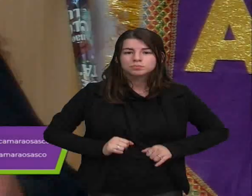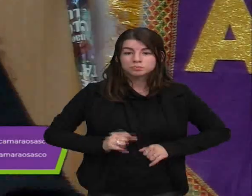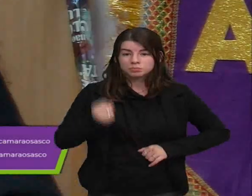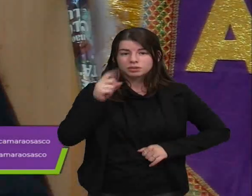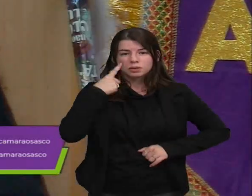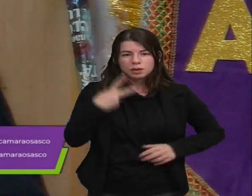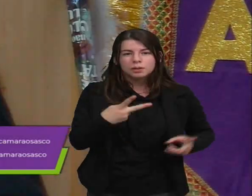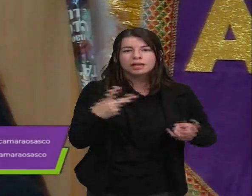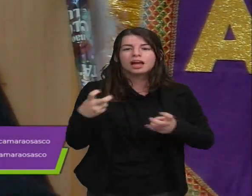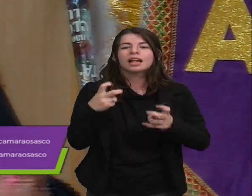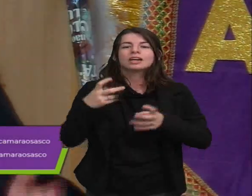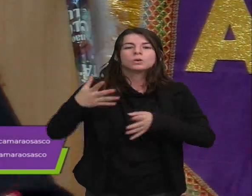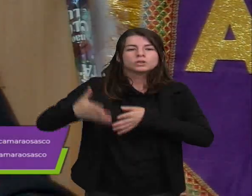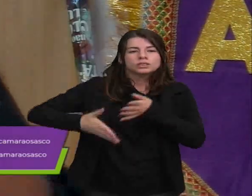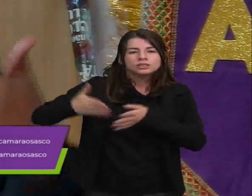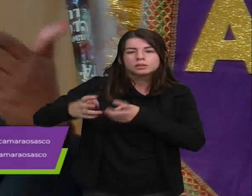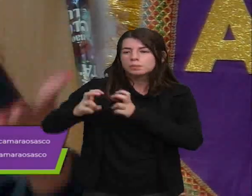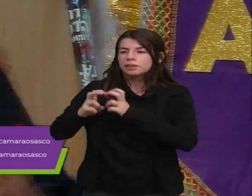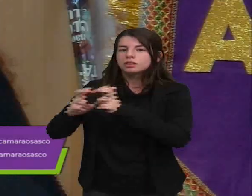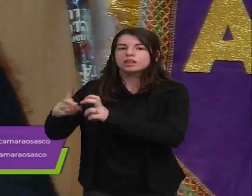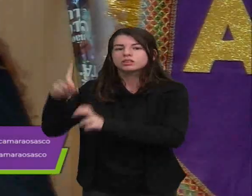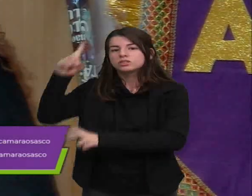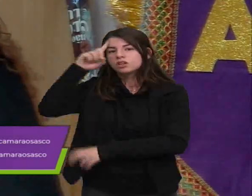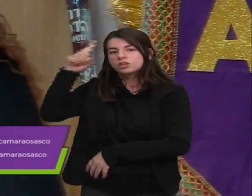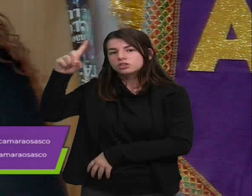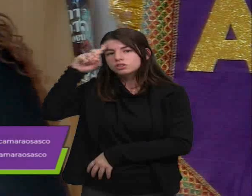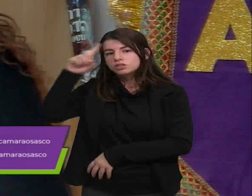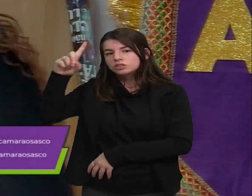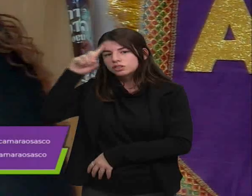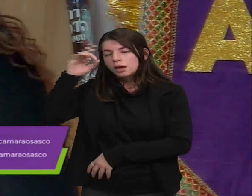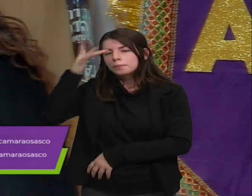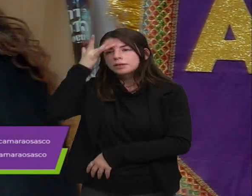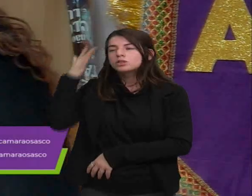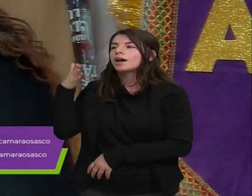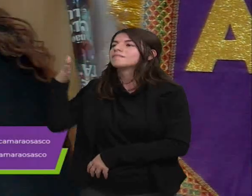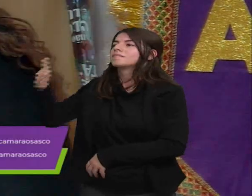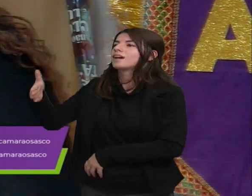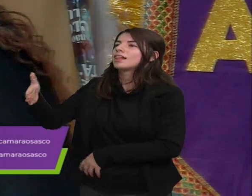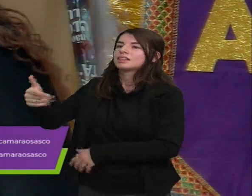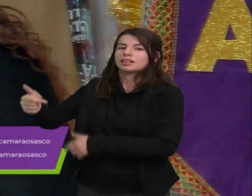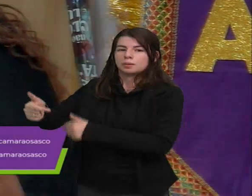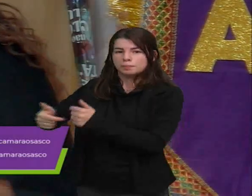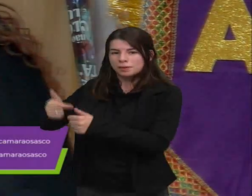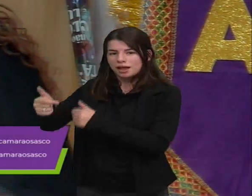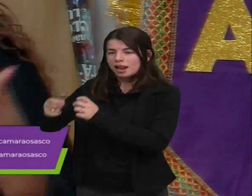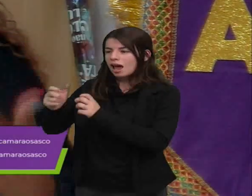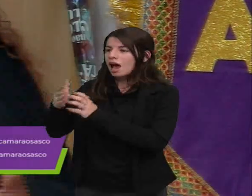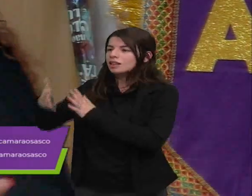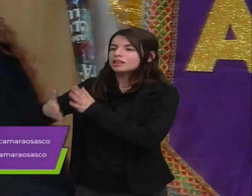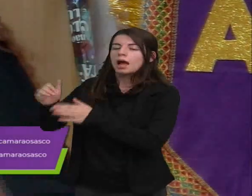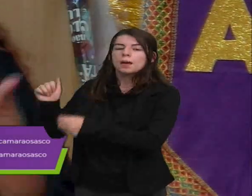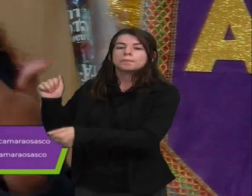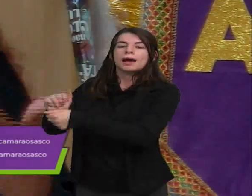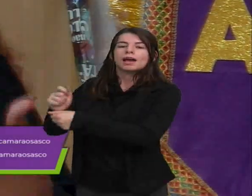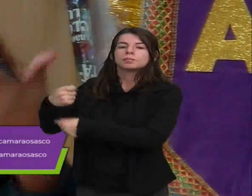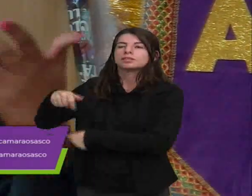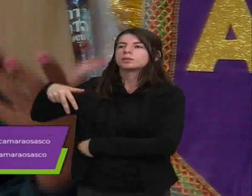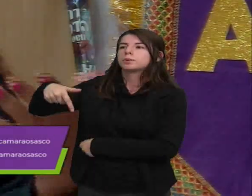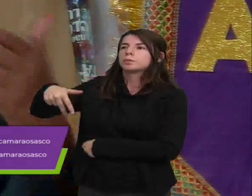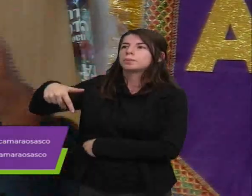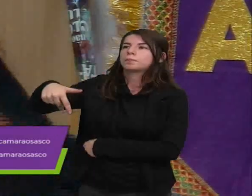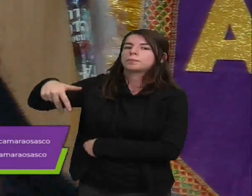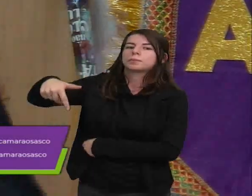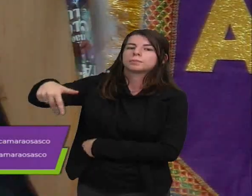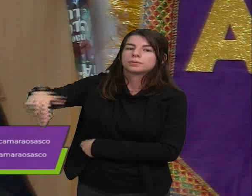imobilidade que todo dia faz o cidadão aí descer do trem andar pelas vias e a gente está cansado dessa história de